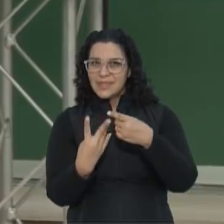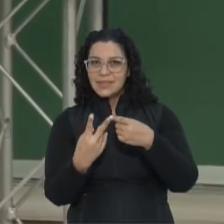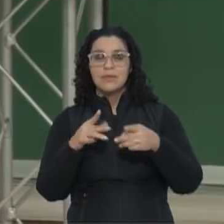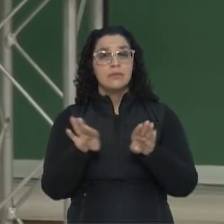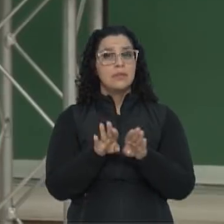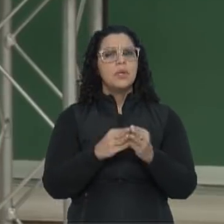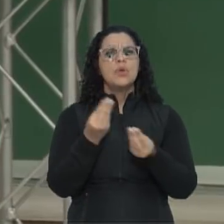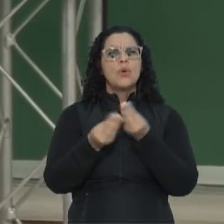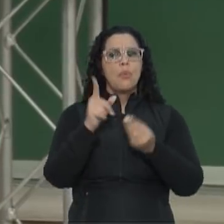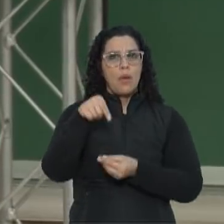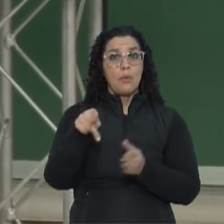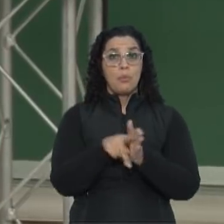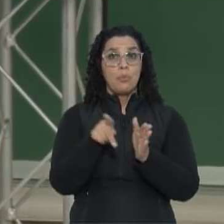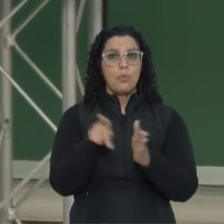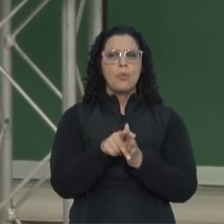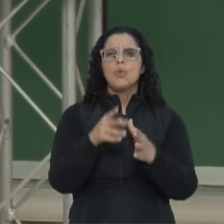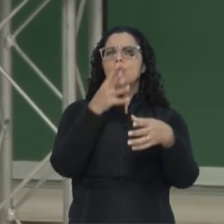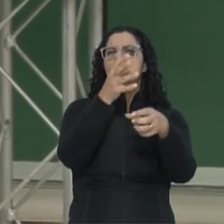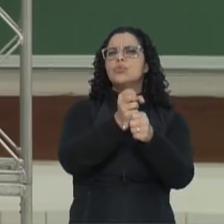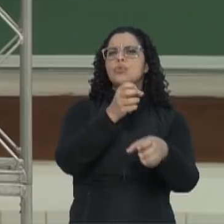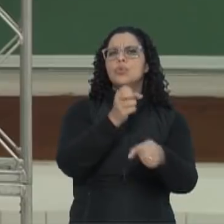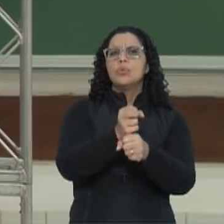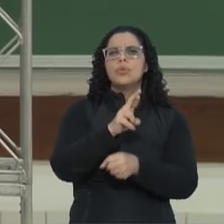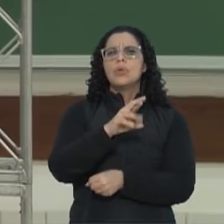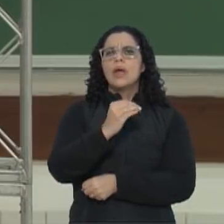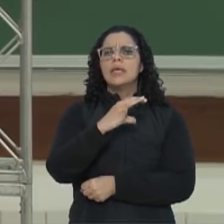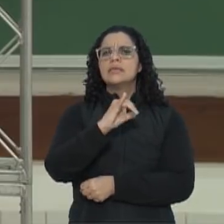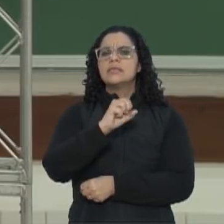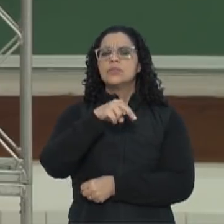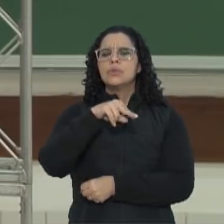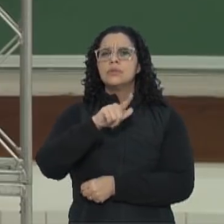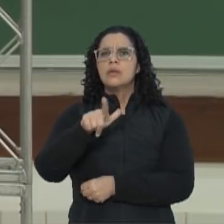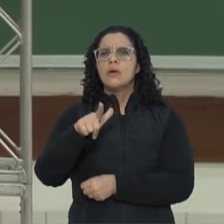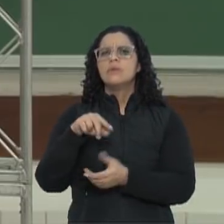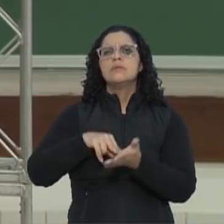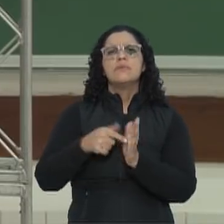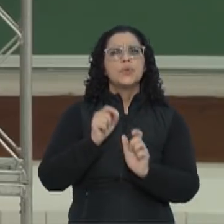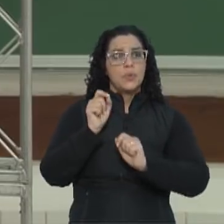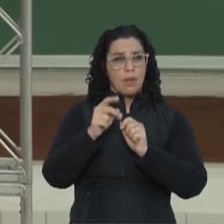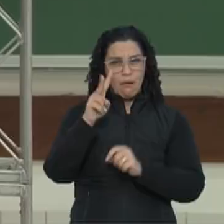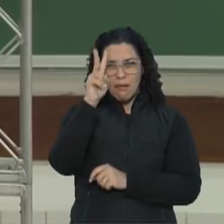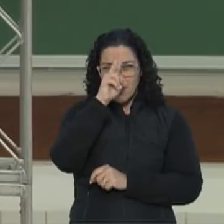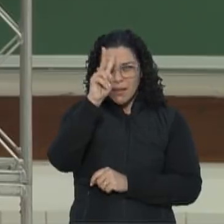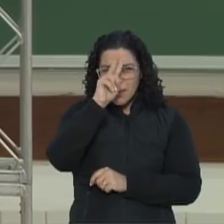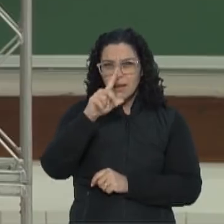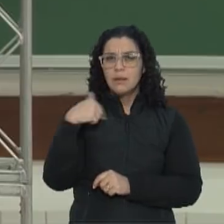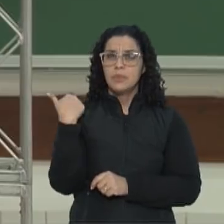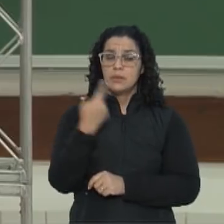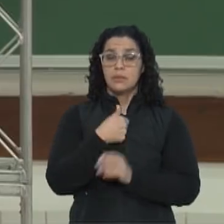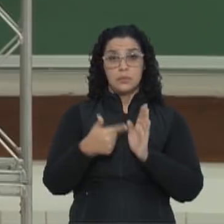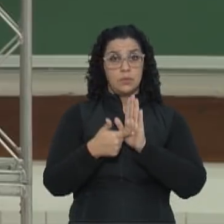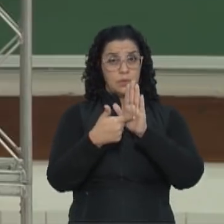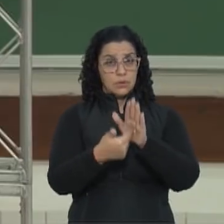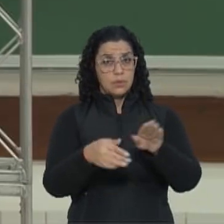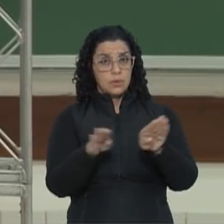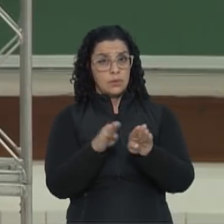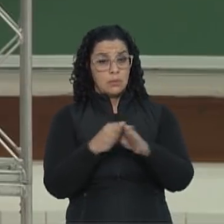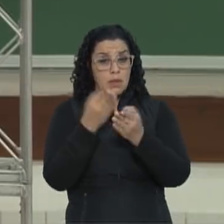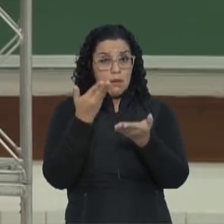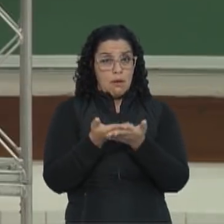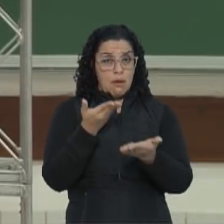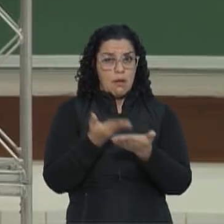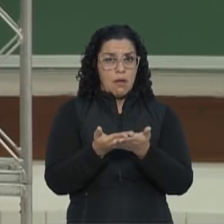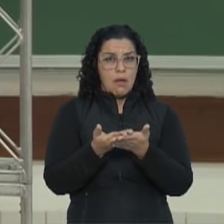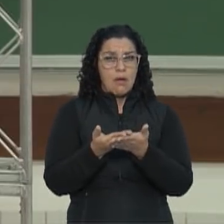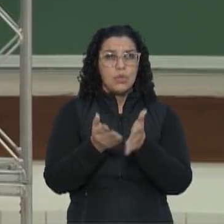Então, o que é um número racional? Bom, o número racional... Lembra de quando a professora apresentou para vocês numa outra aula